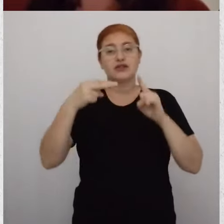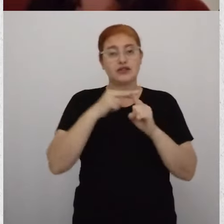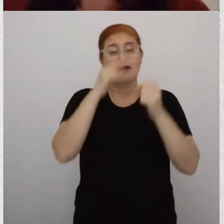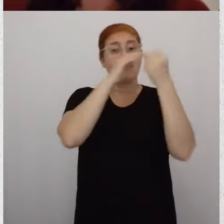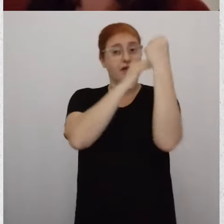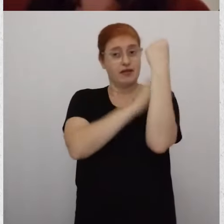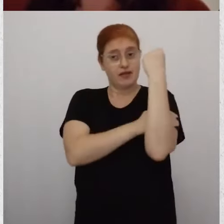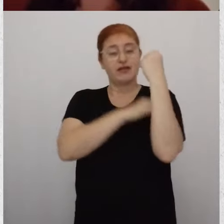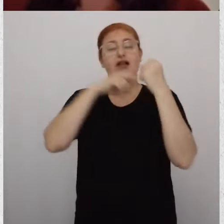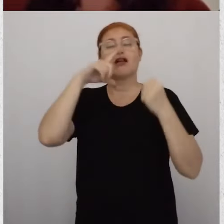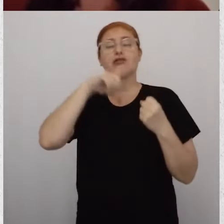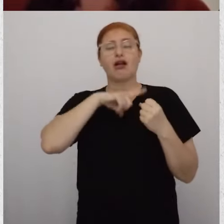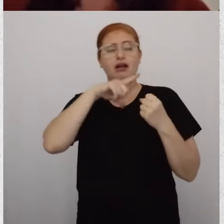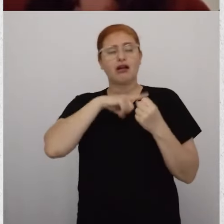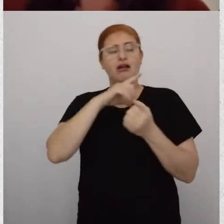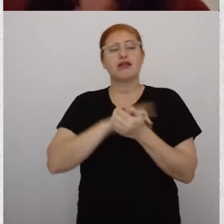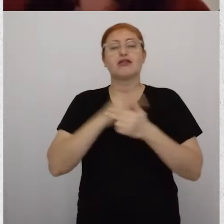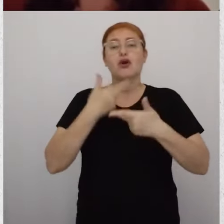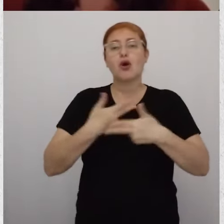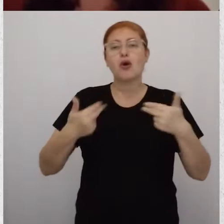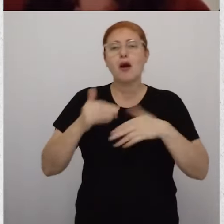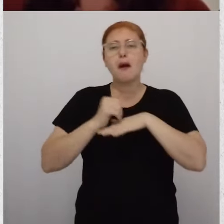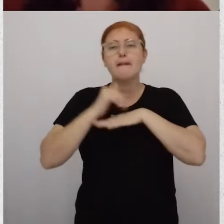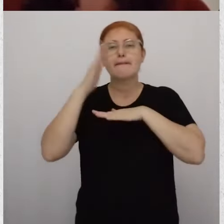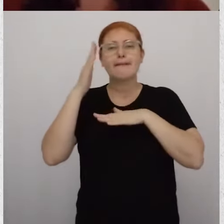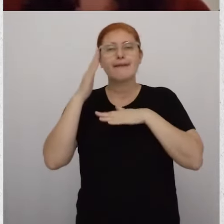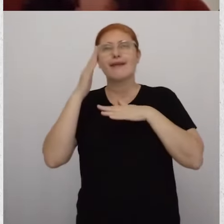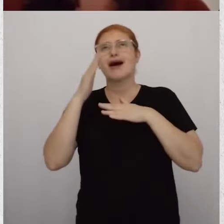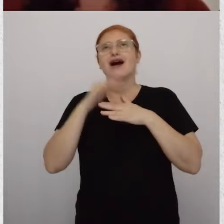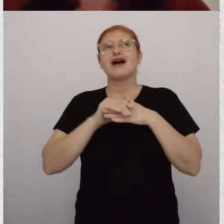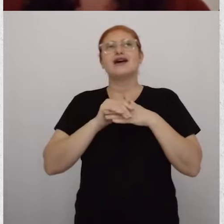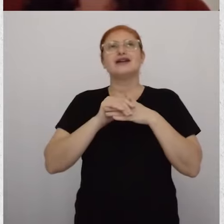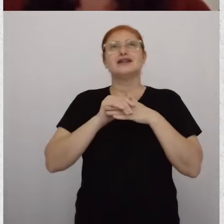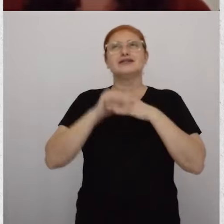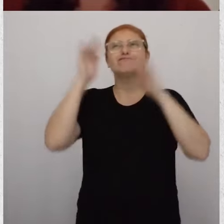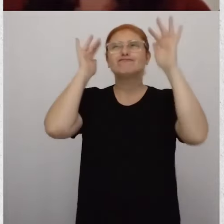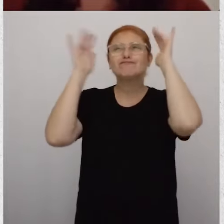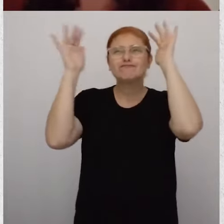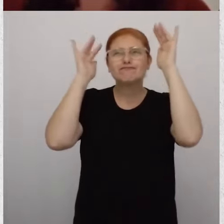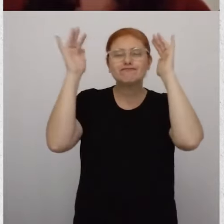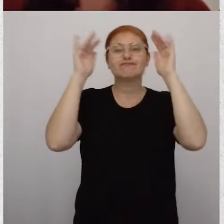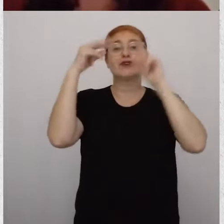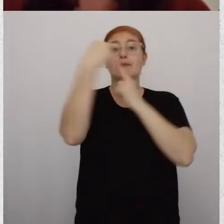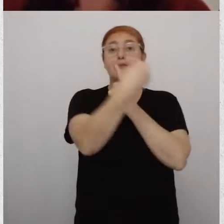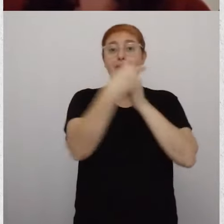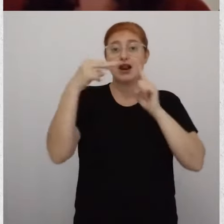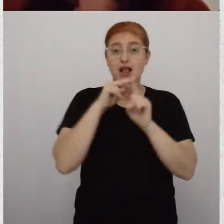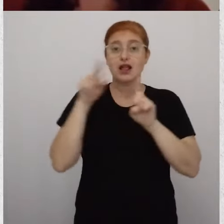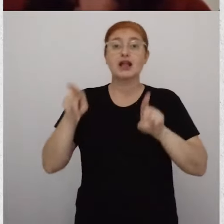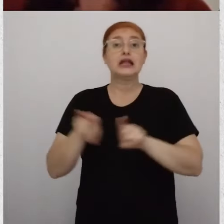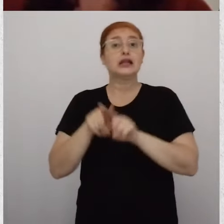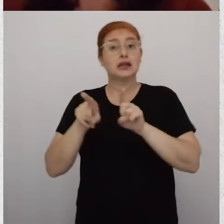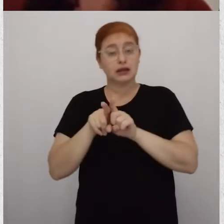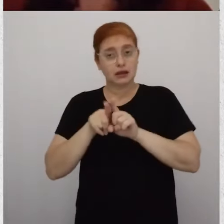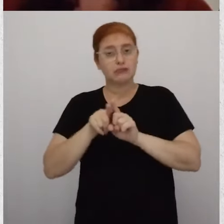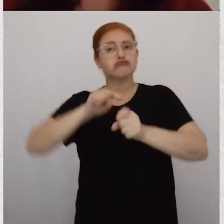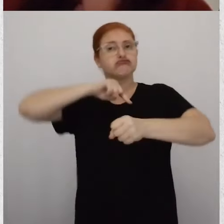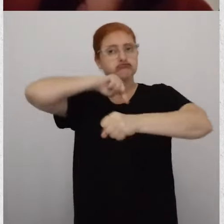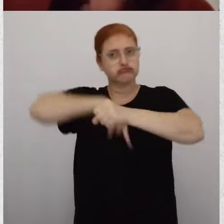tem essa coisa mais transcendente, mais de perspectiva, e ao mesmo tempo ela é